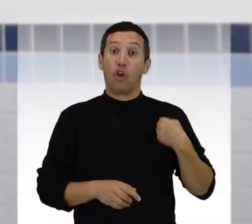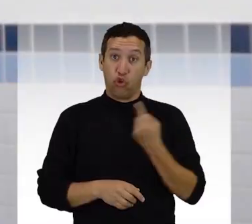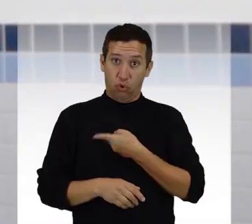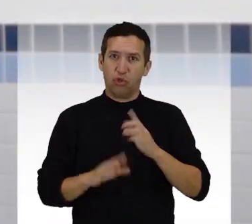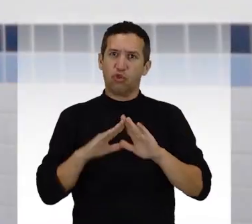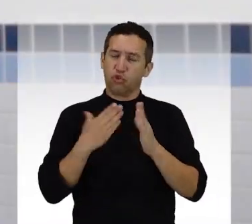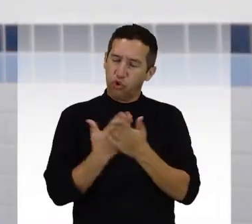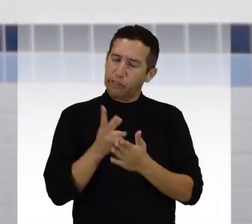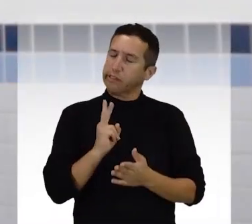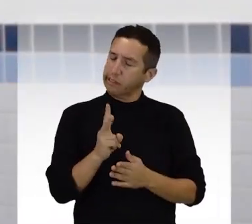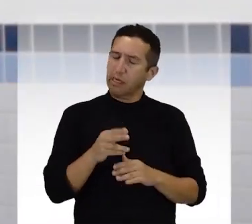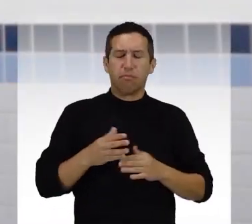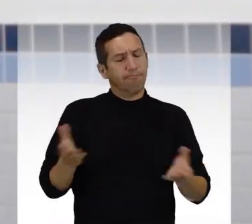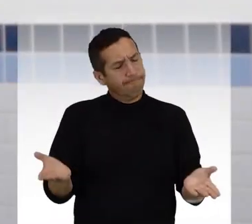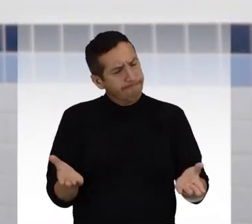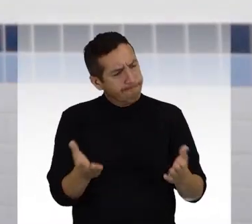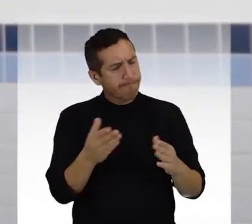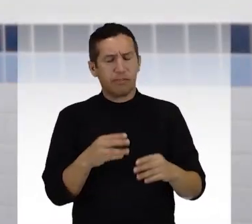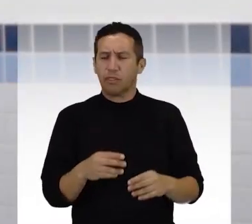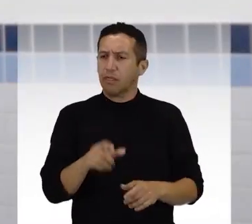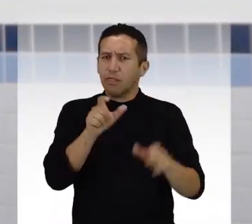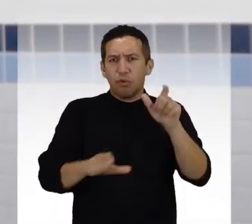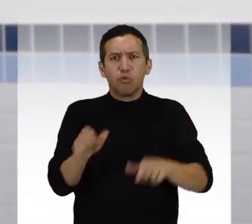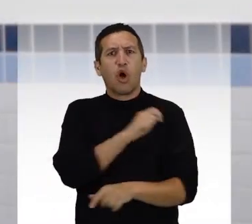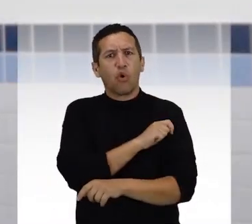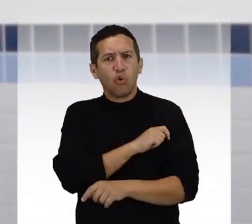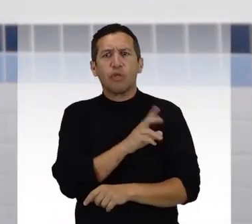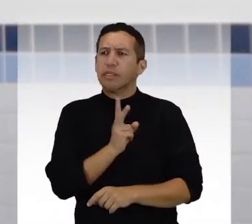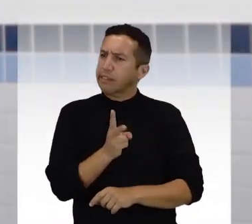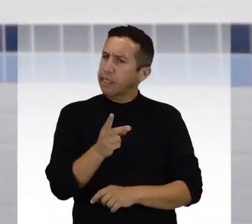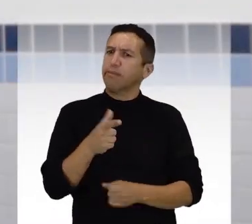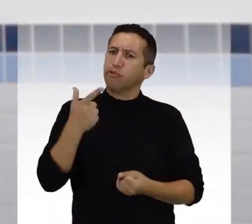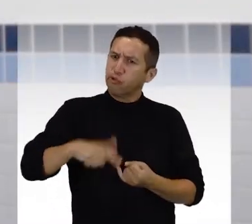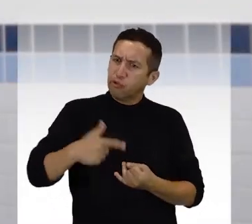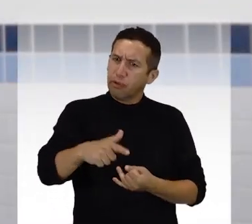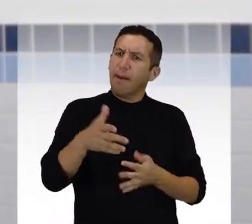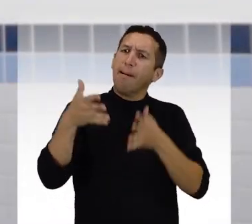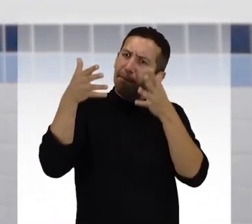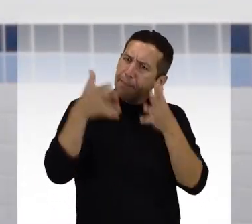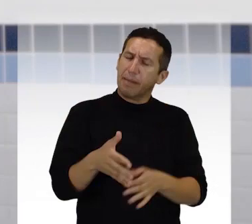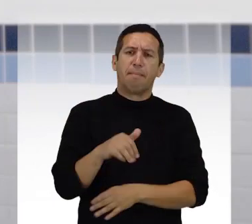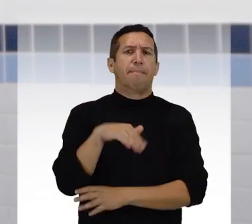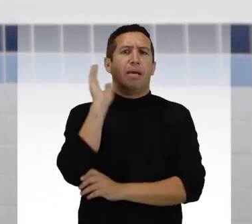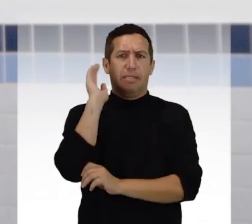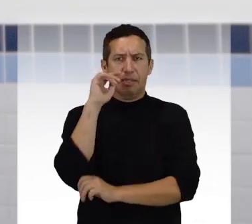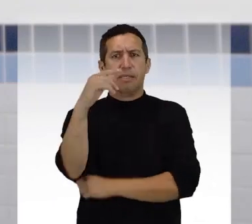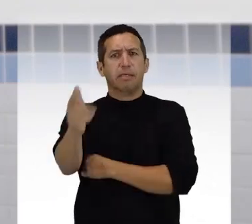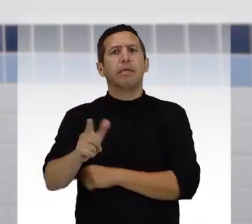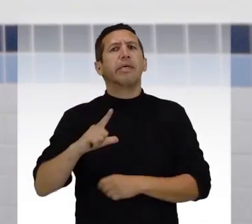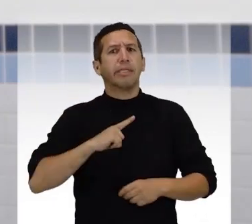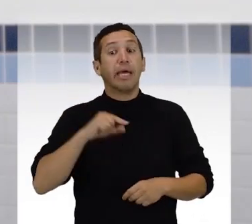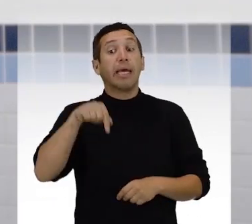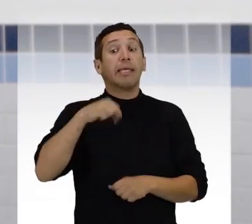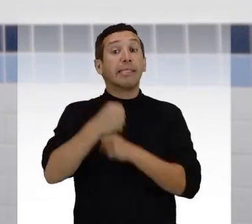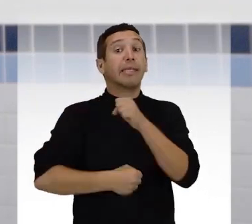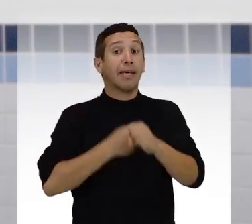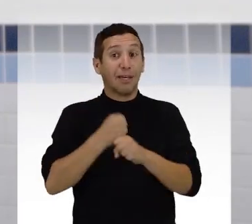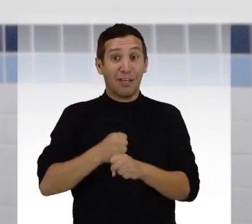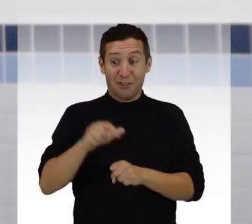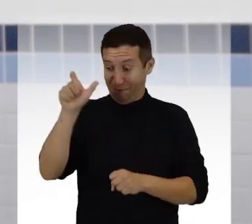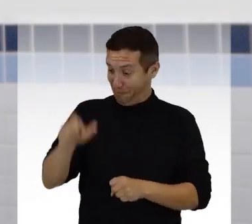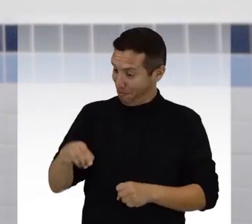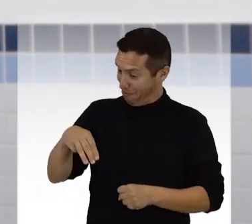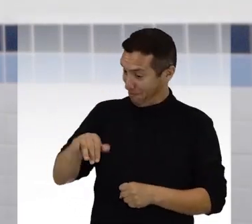infantil. Nossa escola vem fomentando e incentivando os nossos alunos cada vez mais a